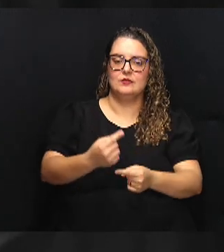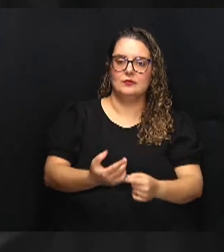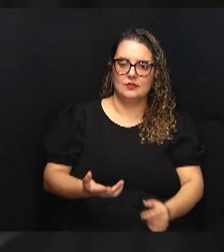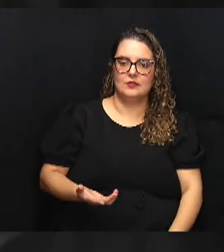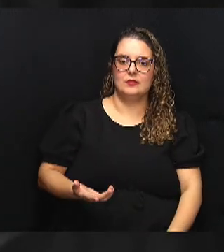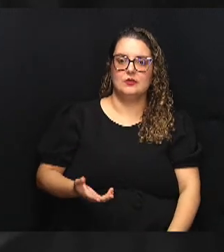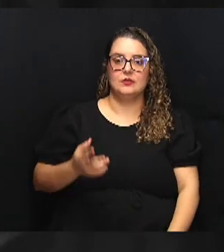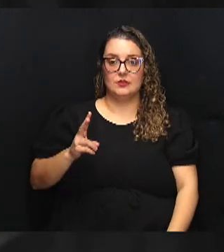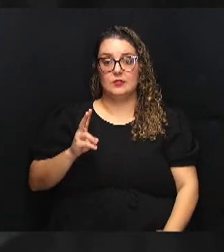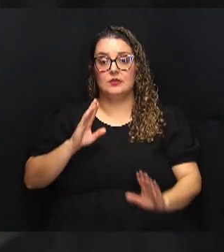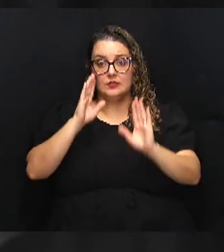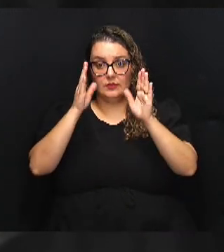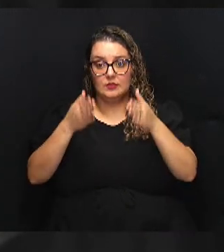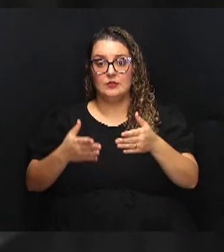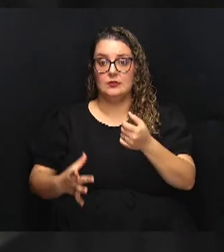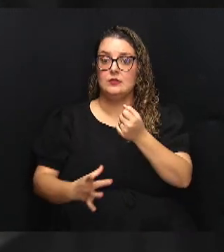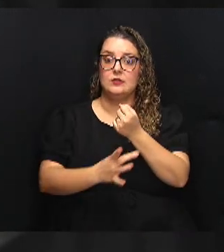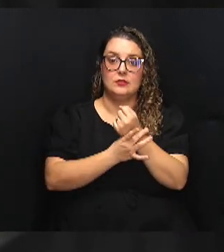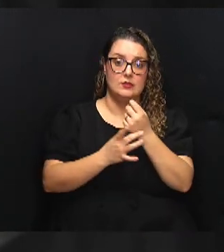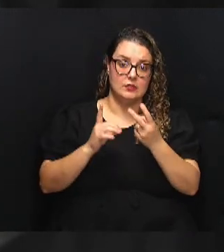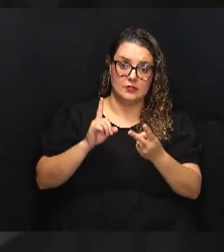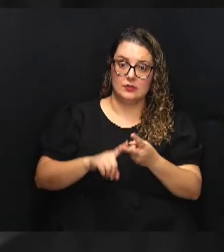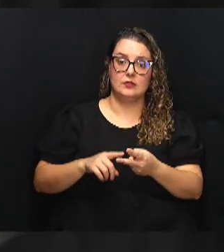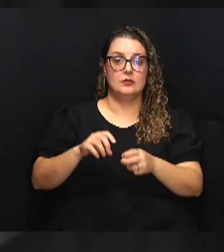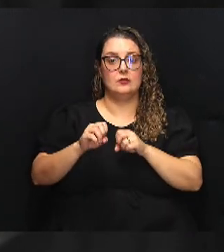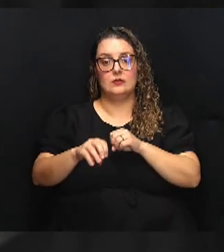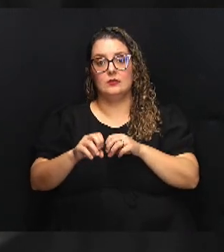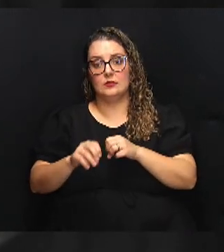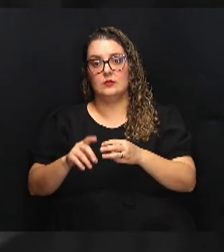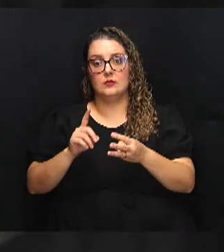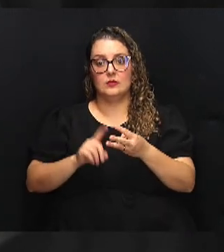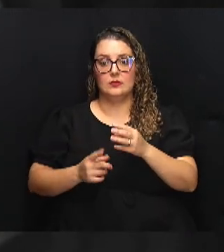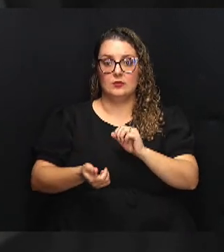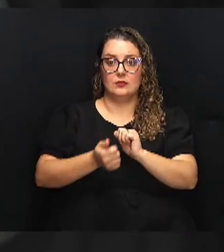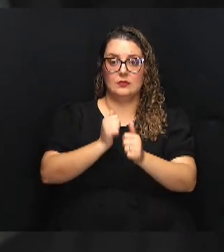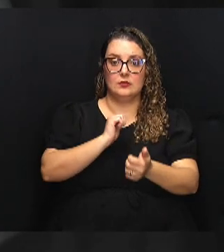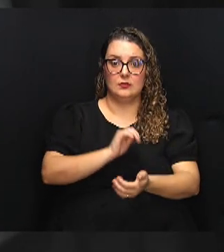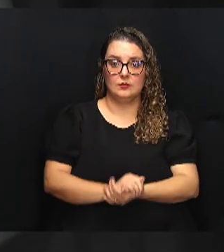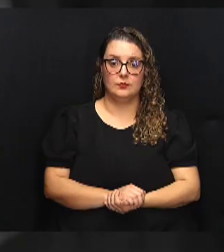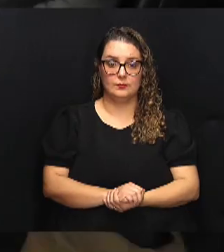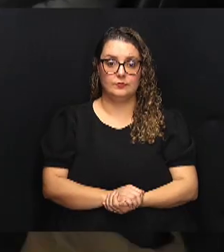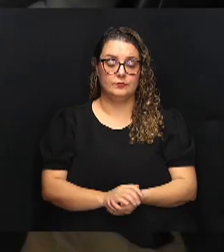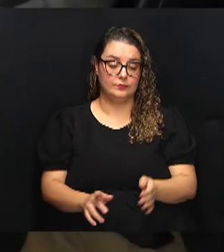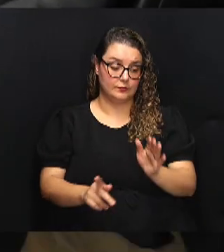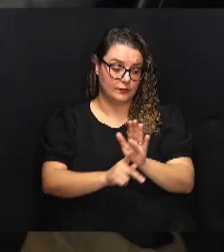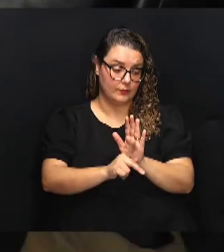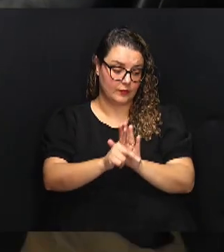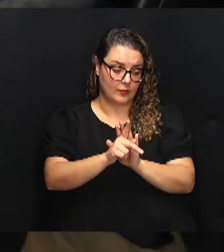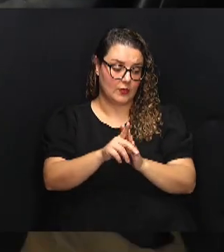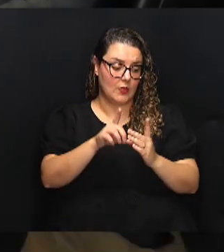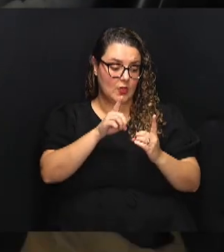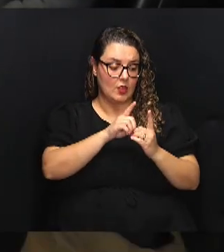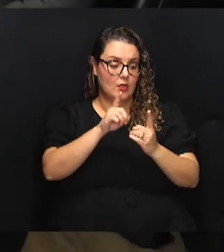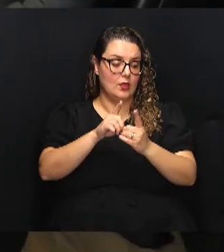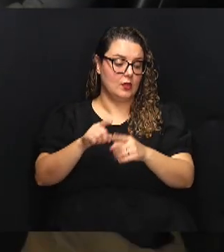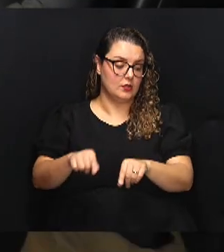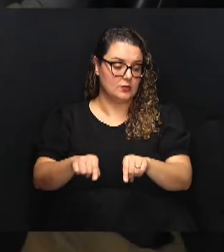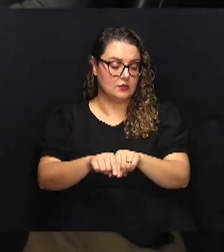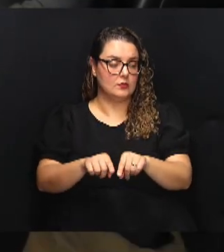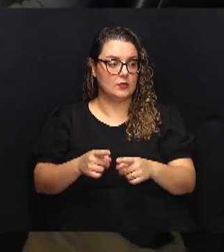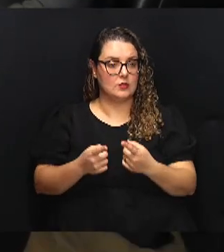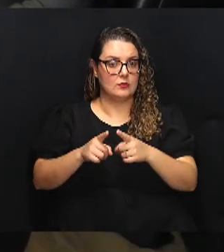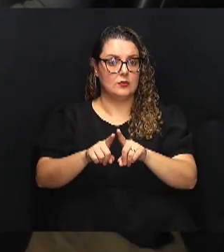e sempre voltado, né, à segurança, à educação e ao esporte. O projeto, ele contempla também parcerias